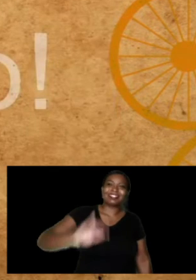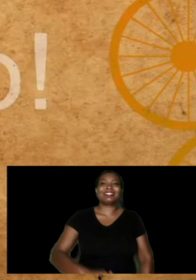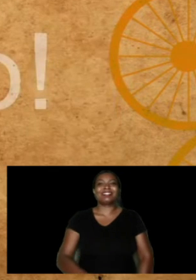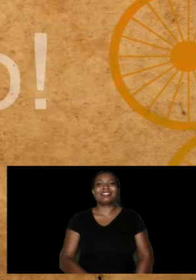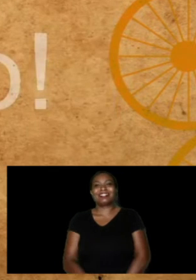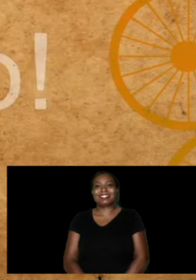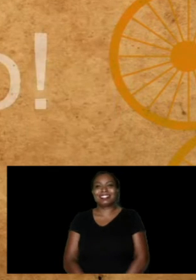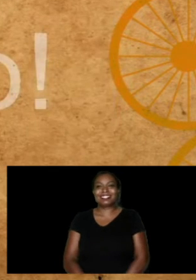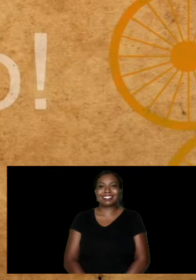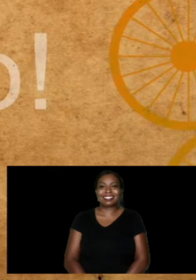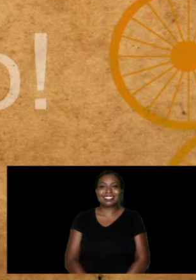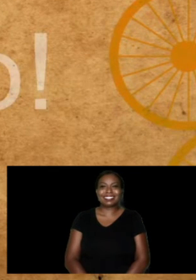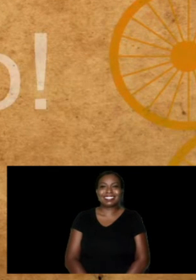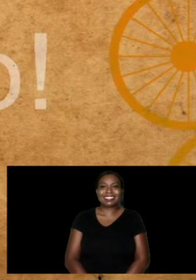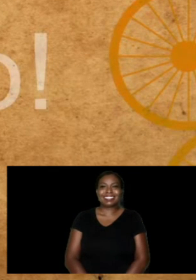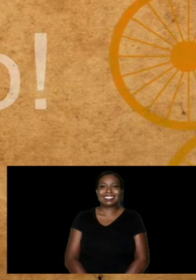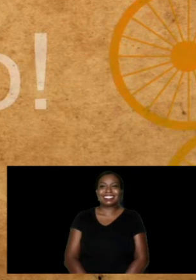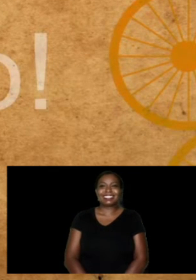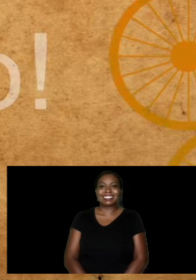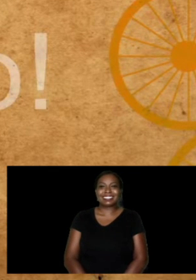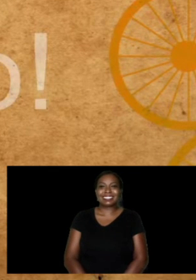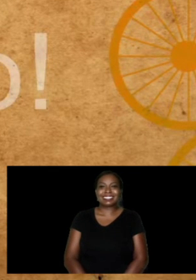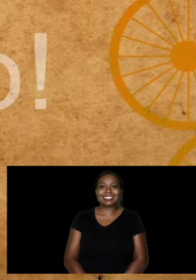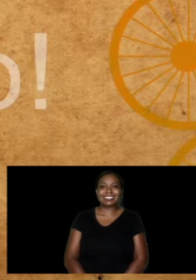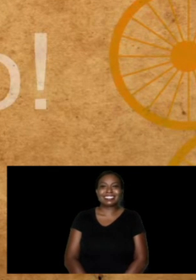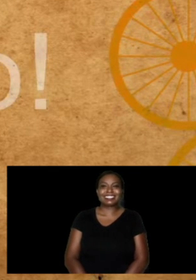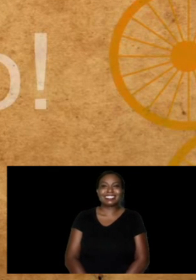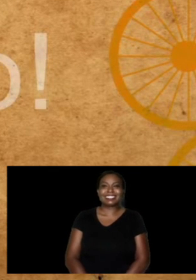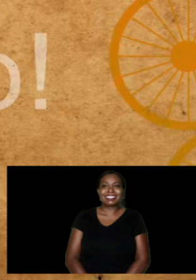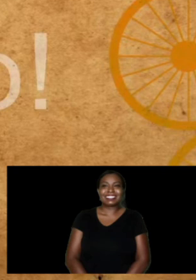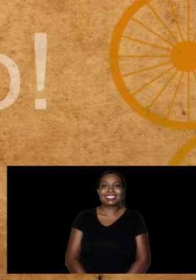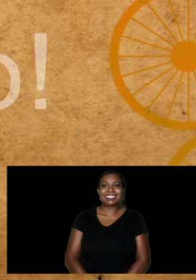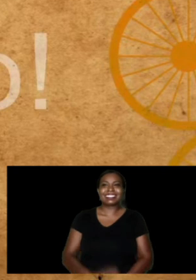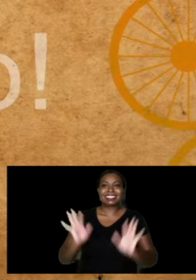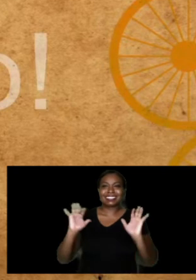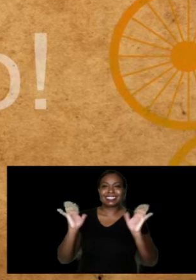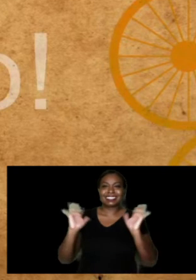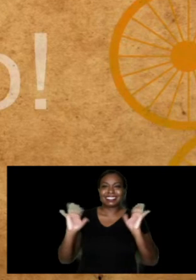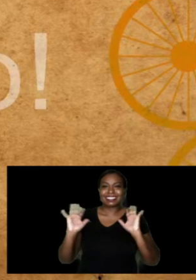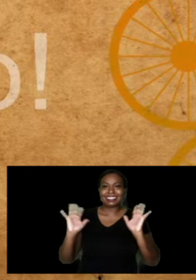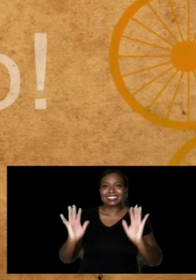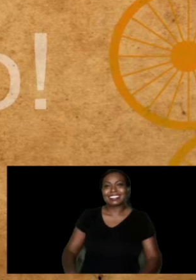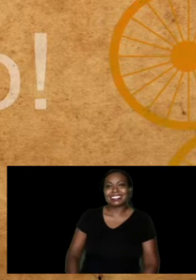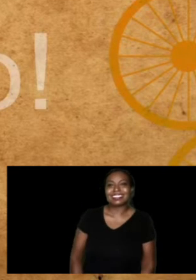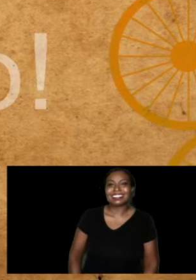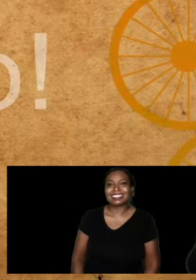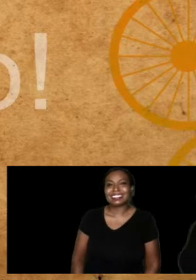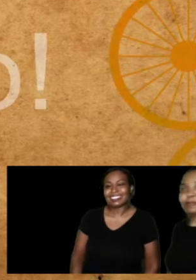1, 2, 3.